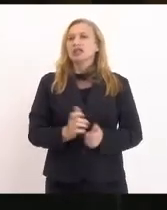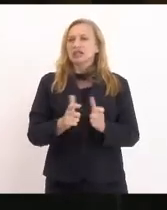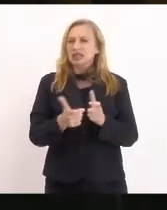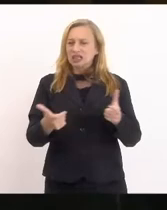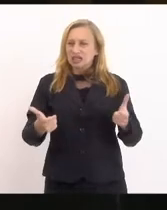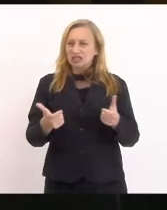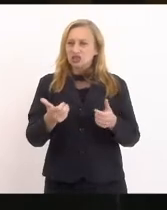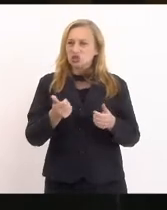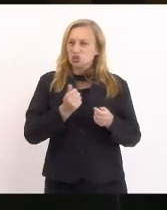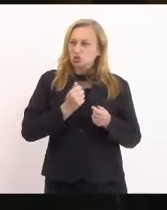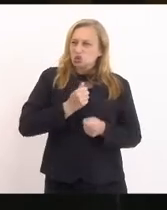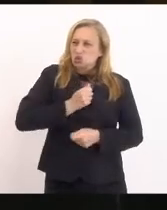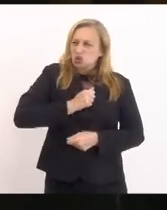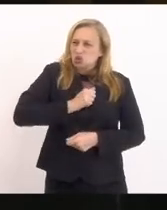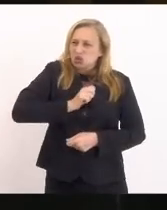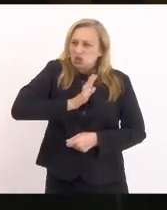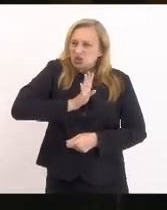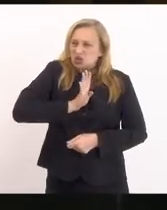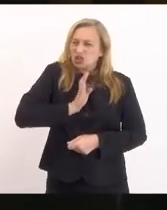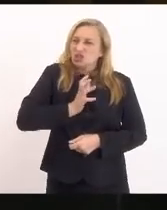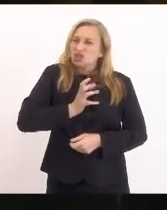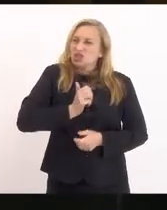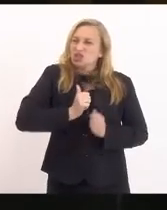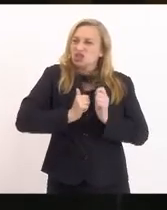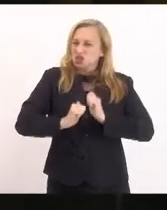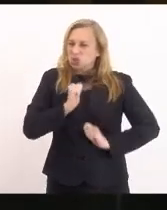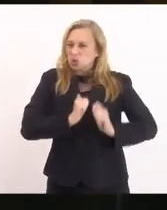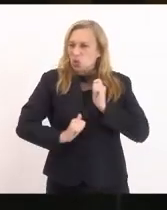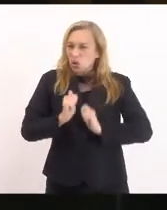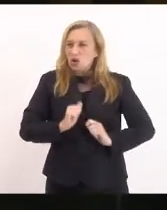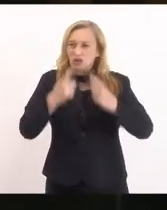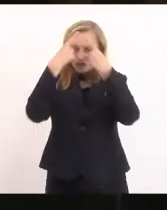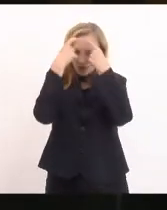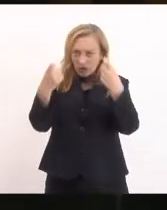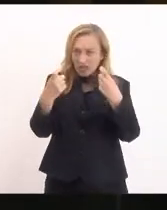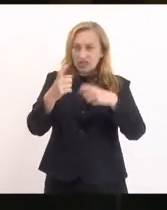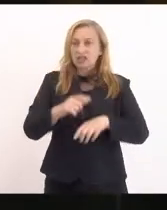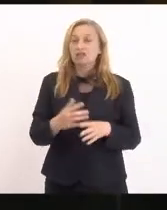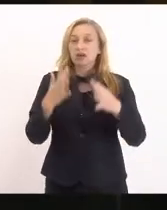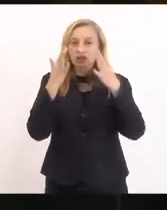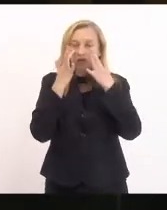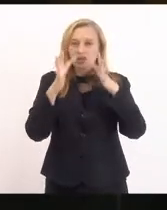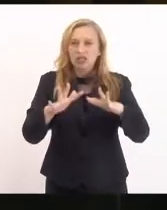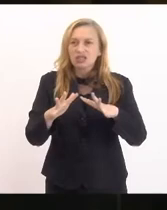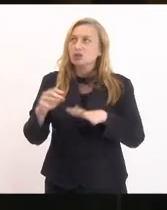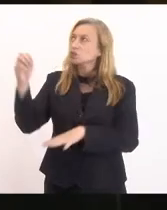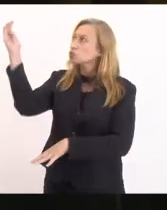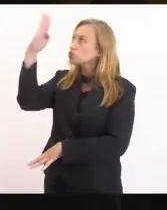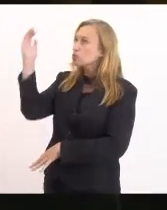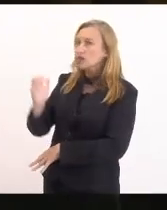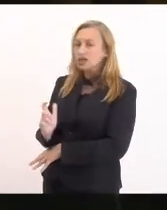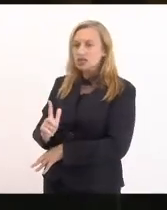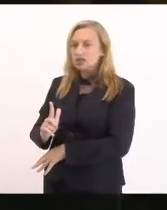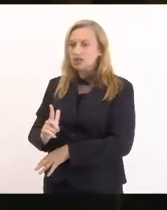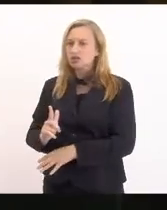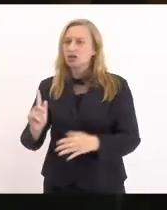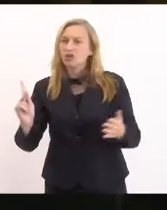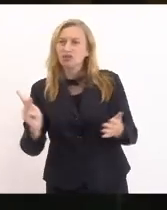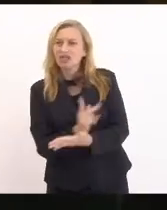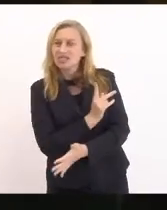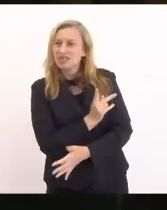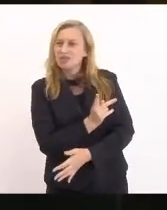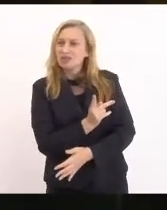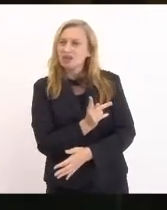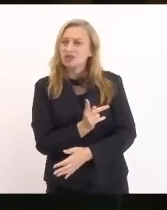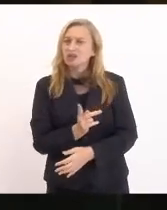de ódio, violência e intolerância, chamaram a atenção do Brasil, porém episódios que partem